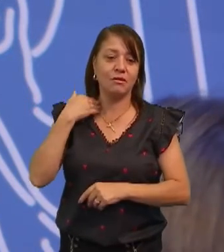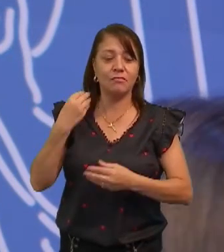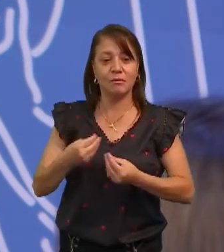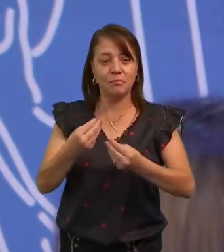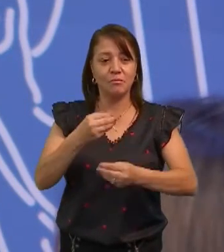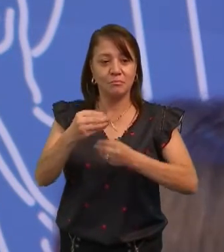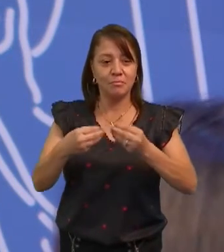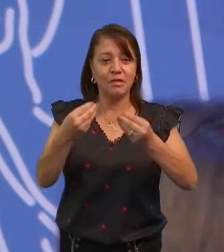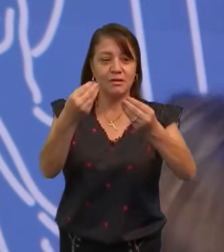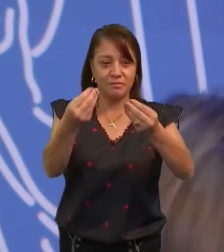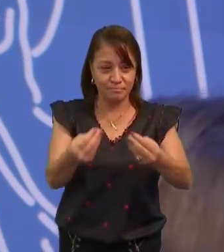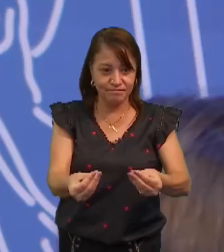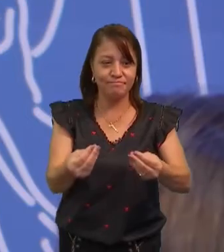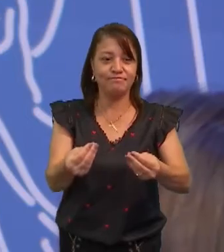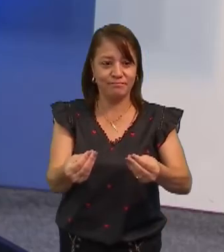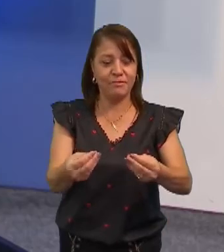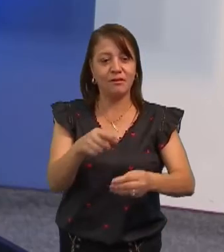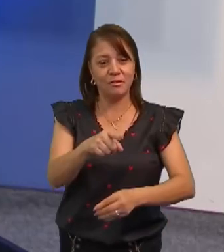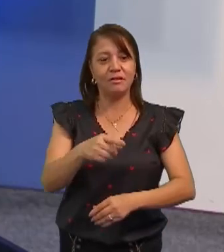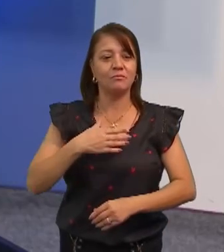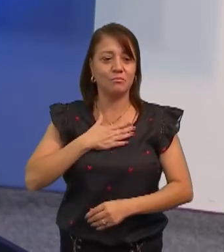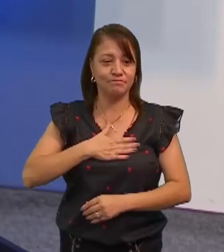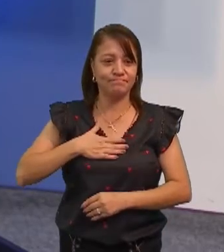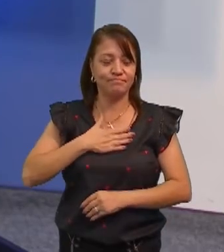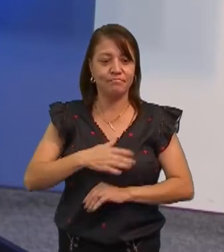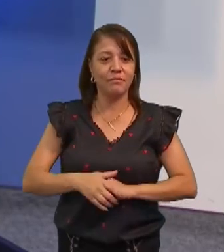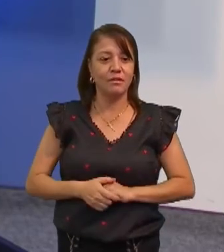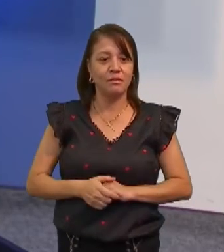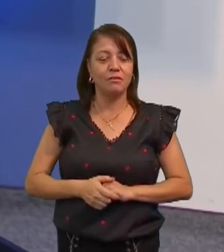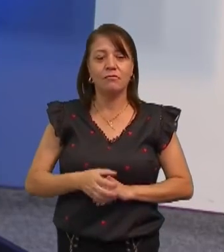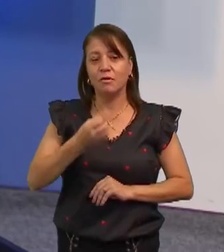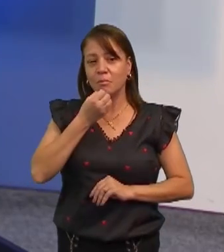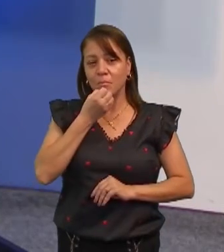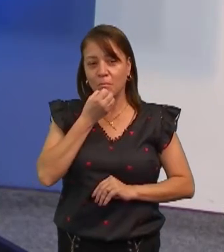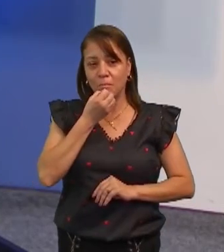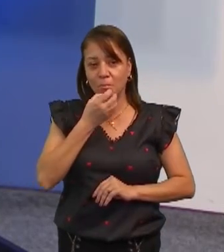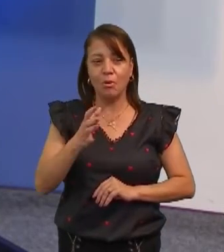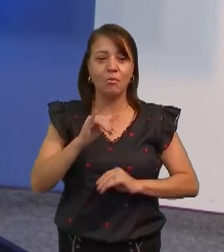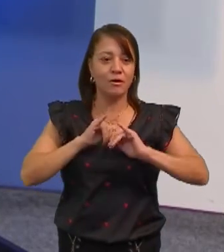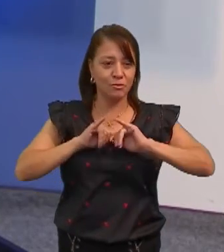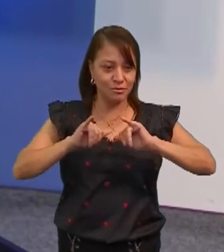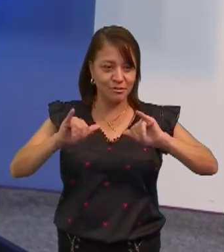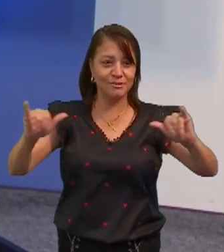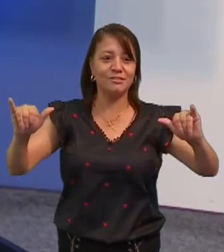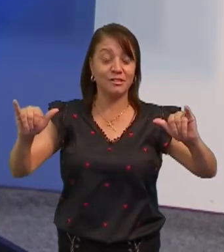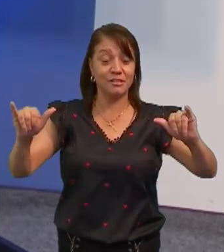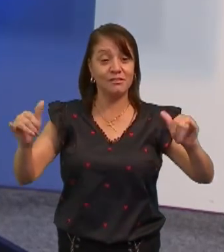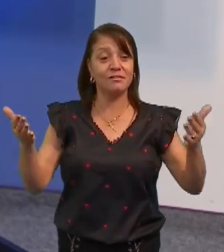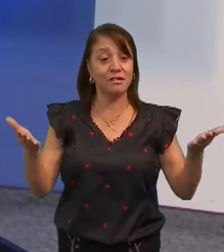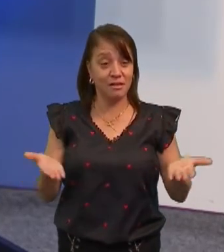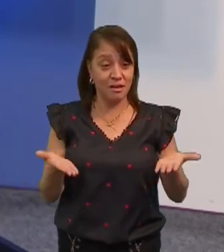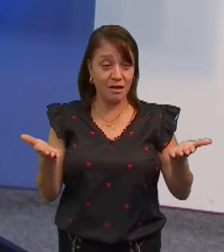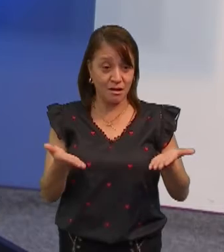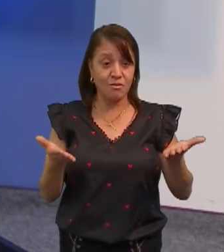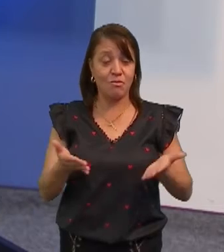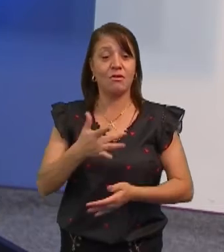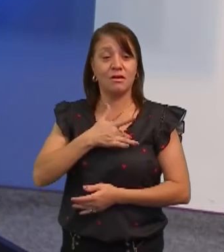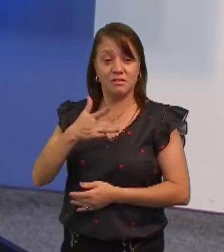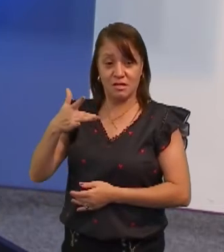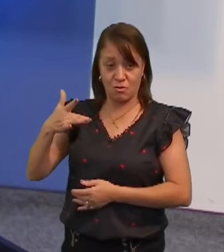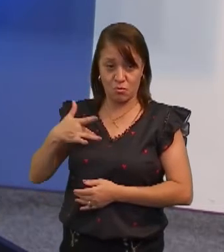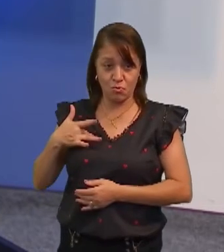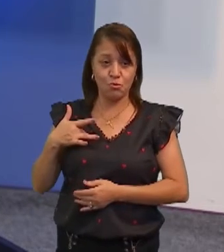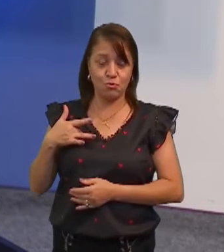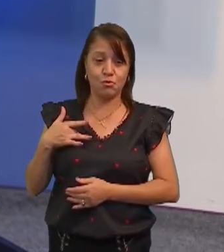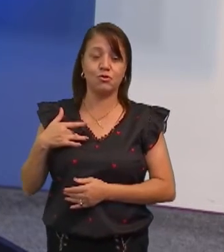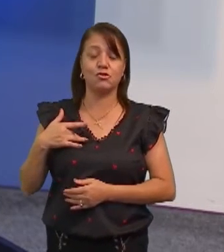eh muita estima por ela perfeito boa notícia pré-feriado aí agora ainda na área da saúde Marlon um assunto